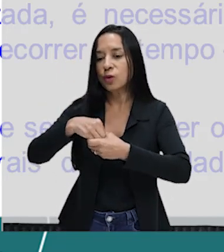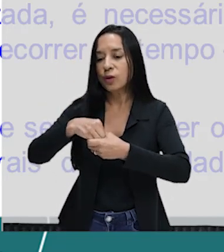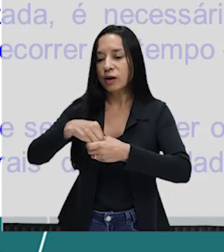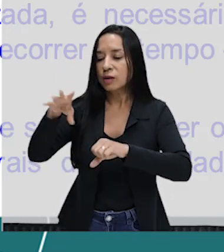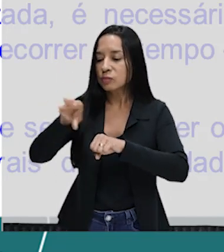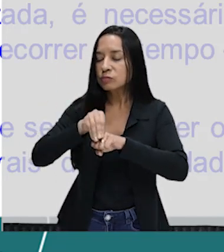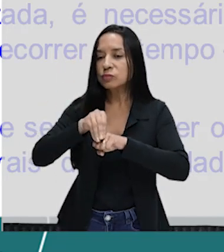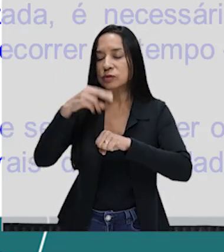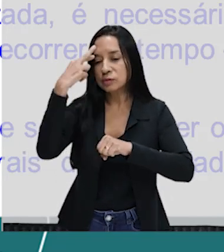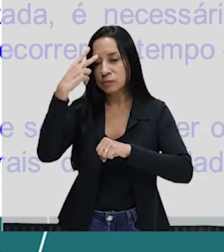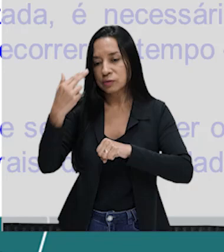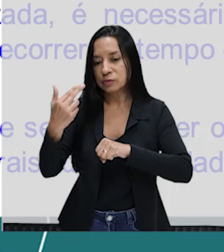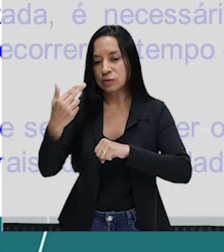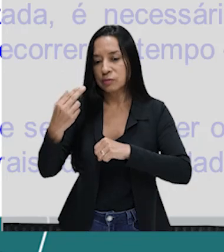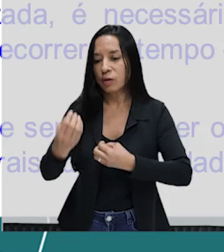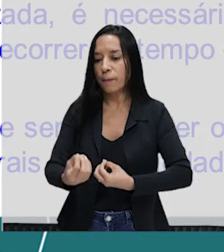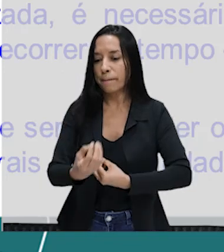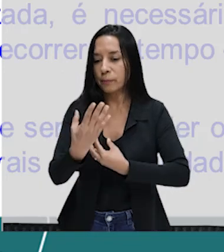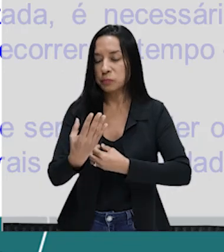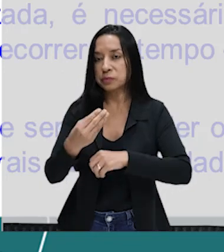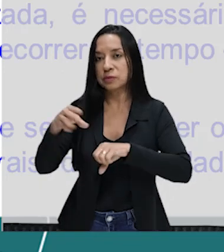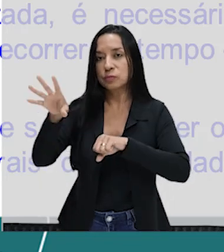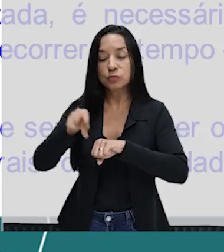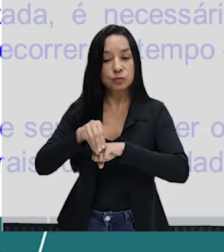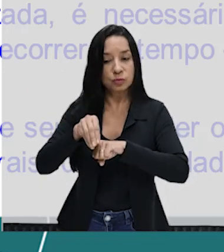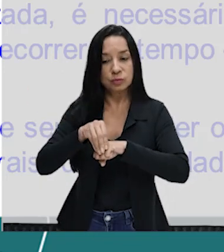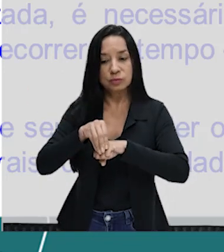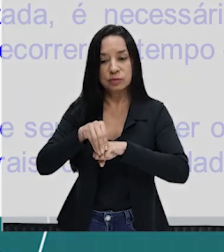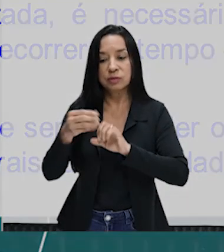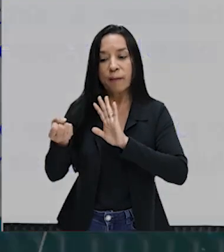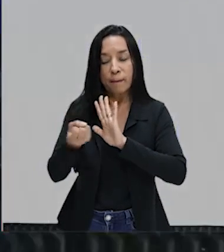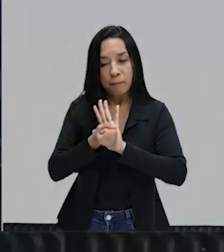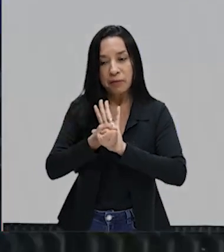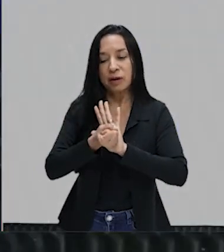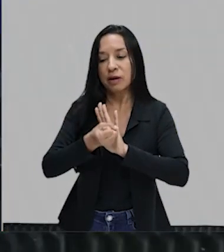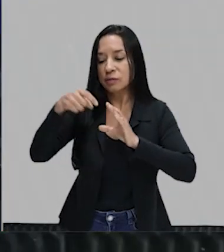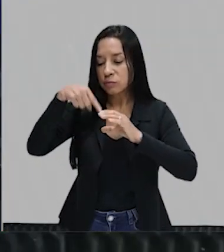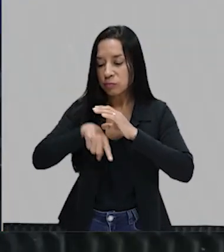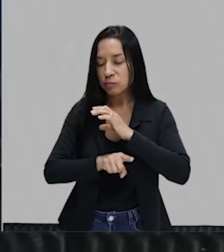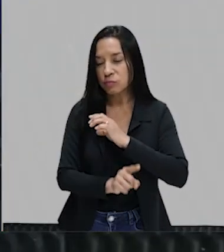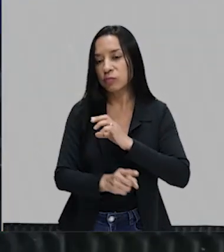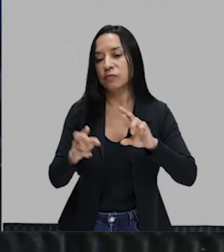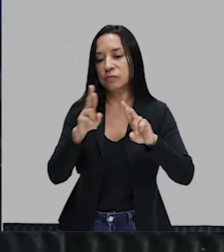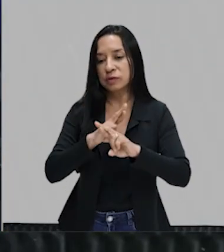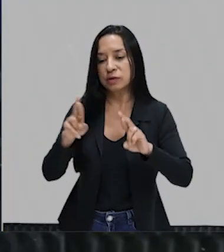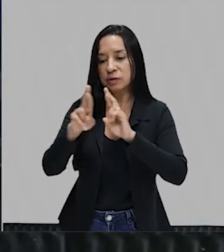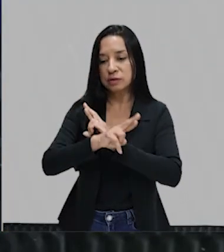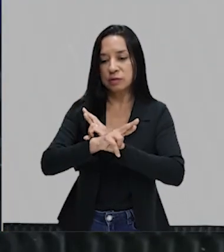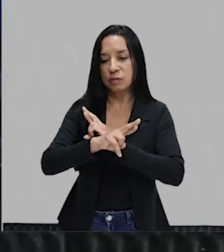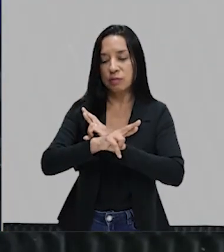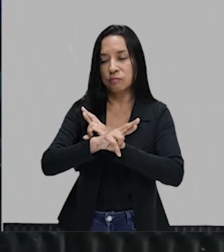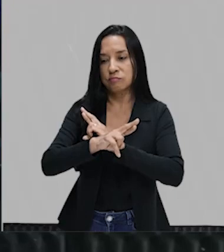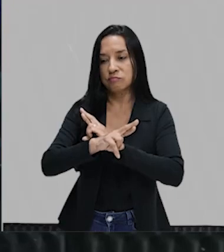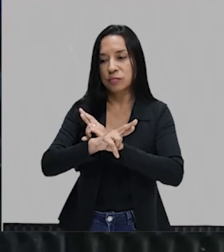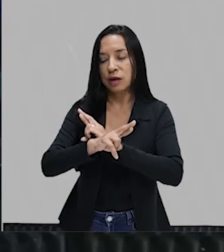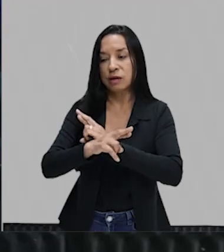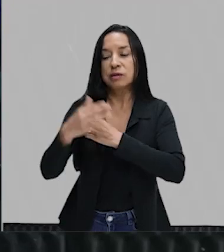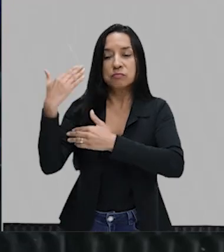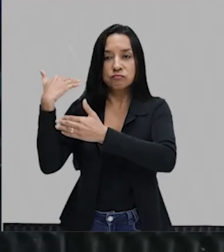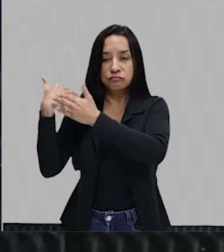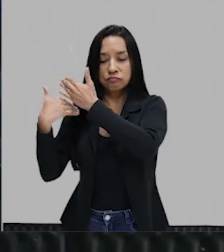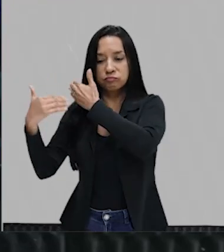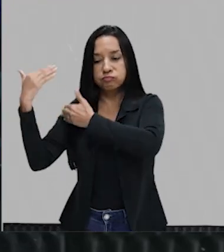contas, ela é marcada por uma profunda relação entre o passado e o presente. Observe que